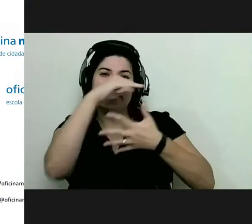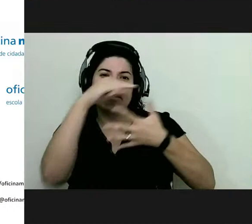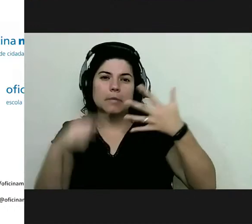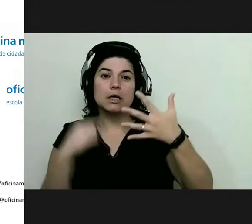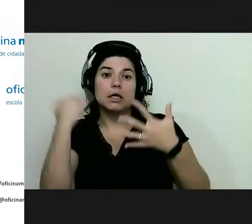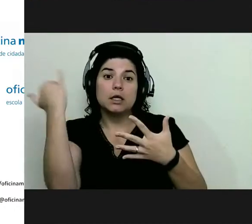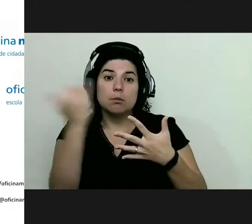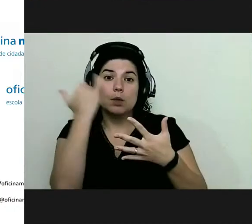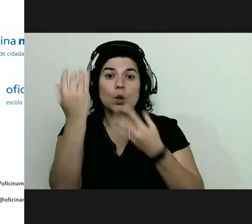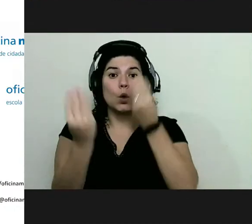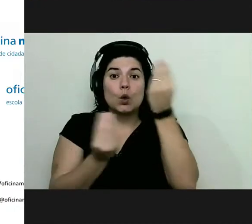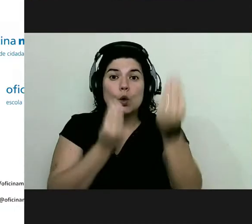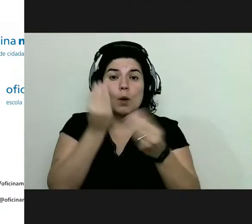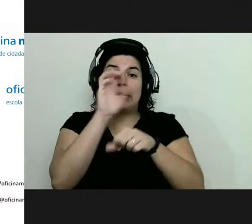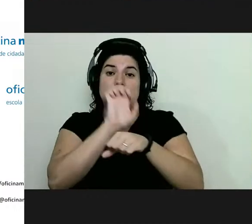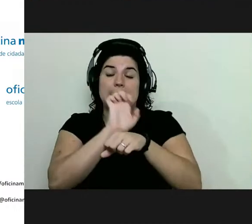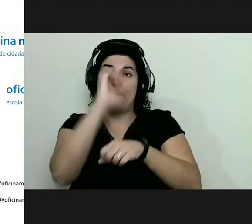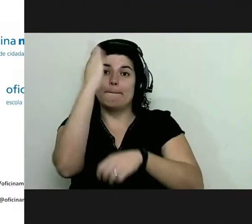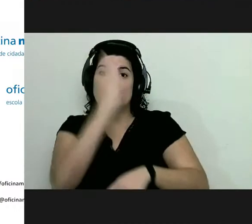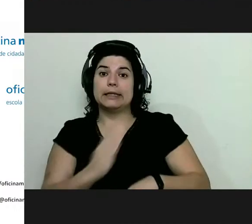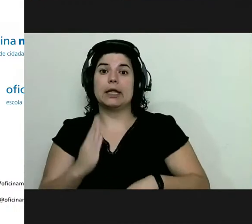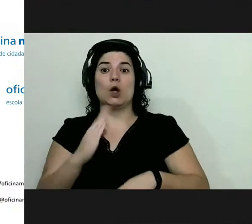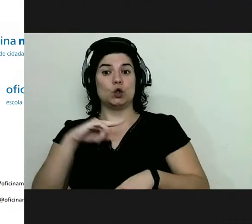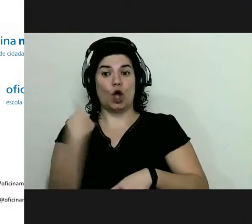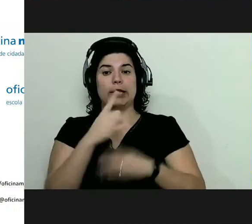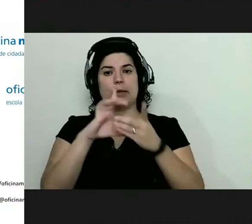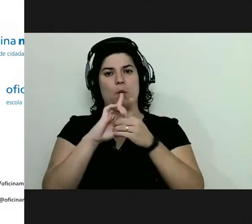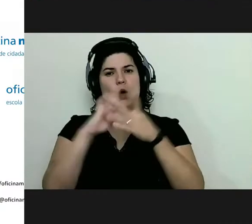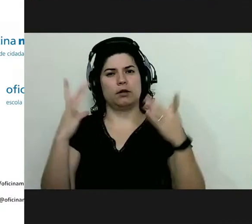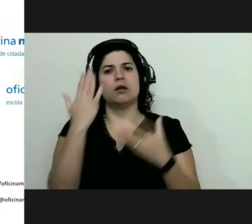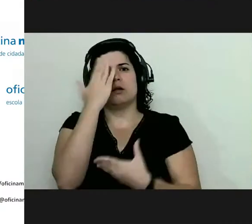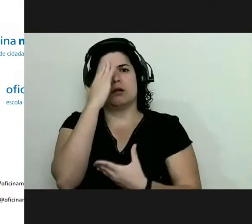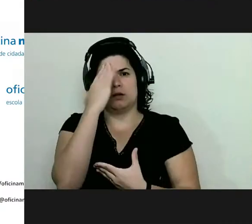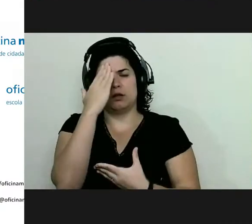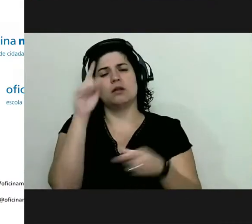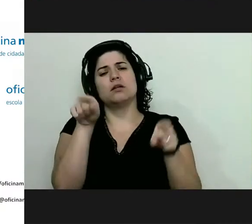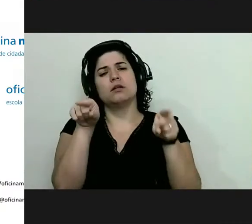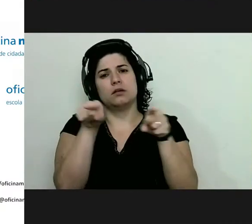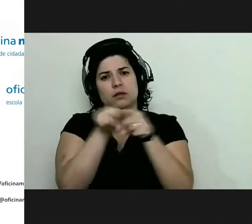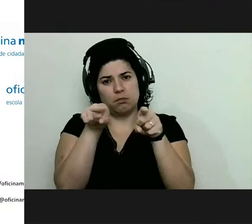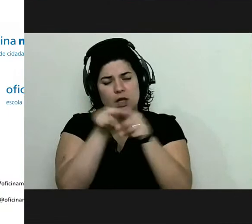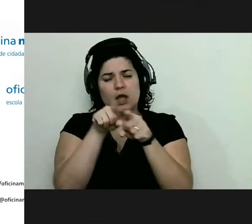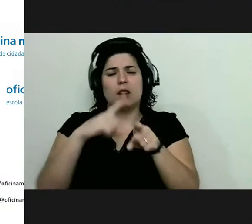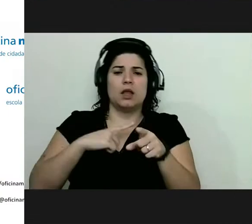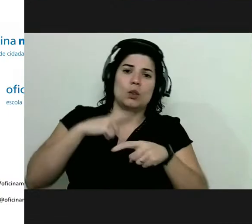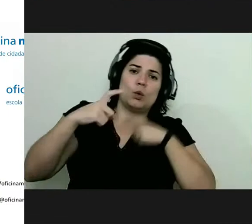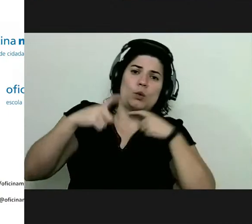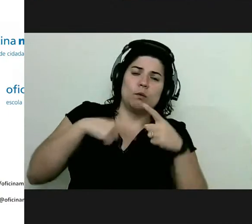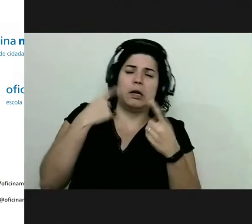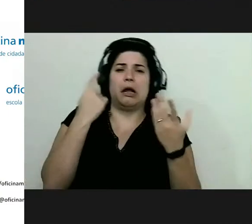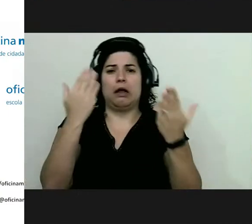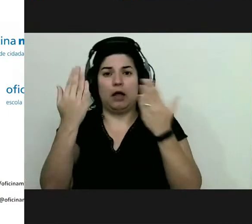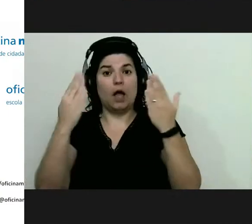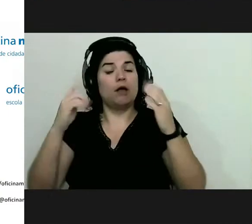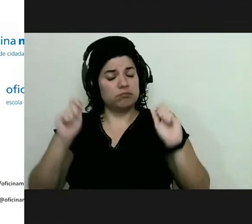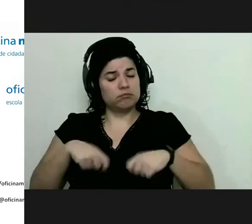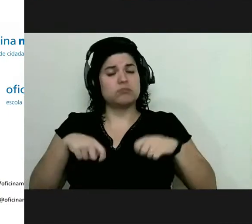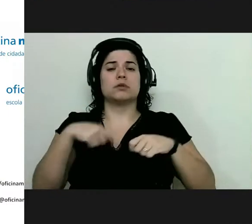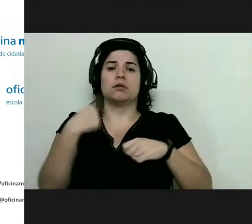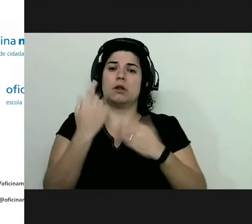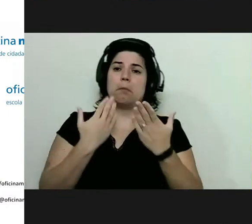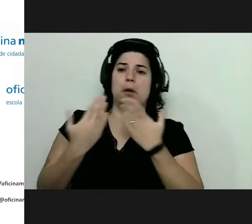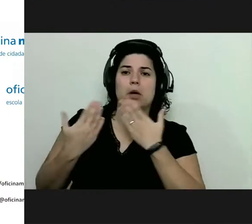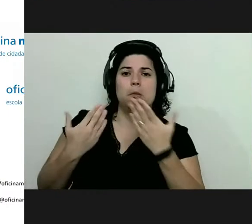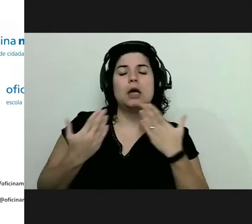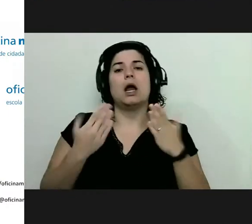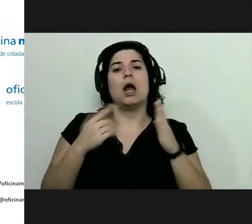que o funcionamento do estado do Brasil da nossa democracia e claro né Sempre que surgirem dúvidas questões a gente comenta a gente fala